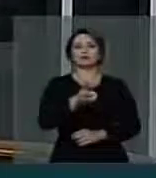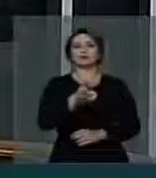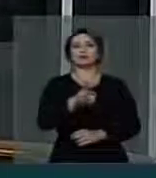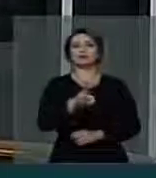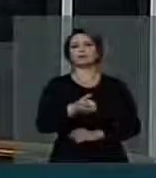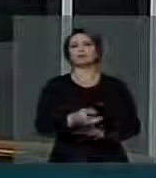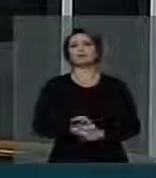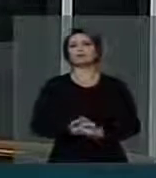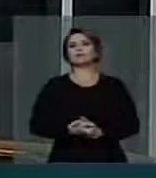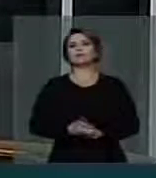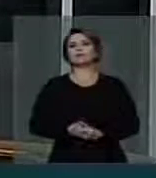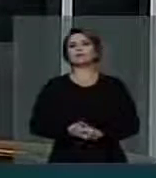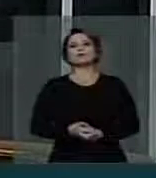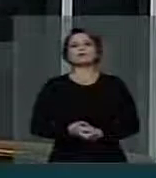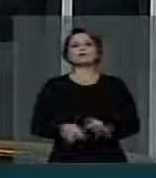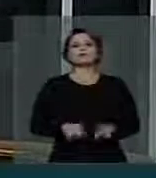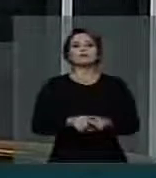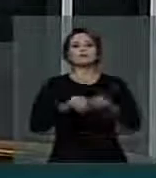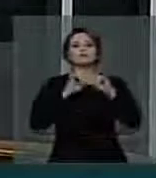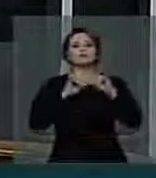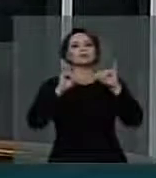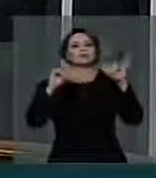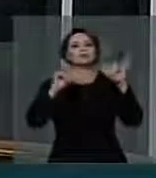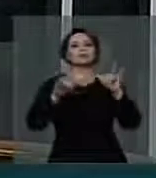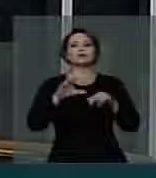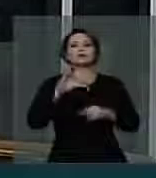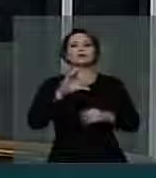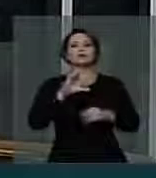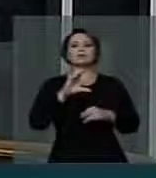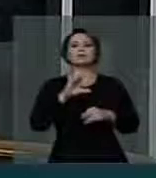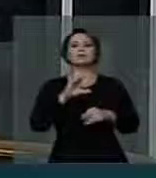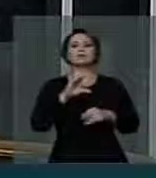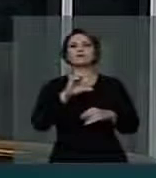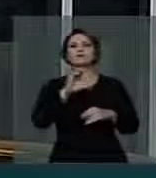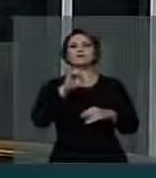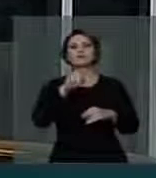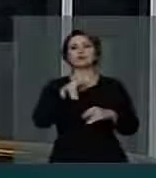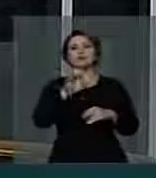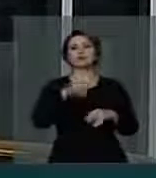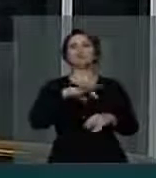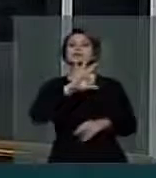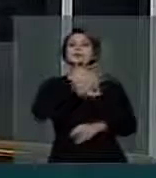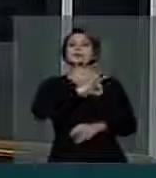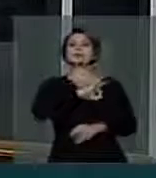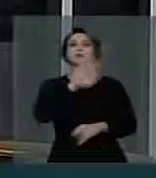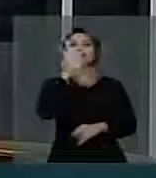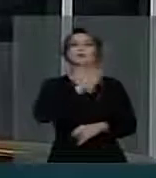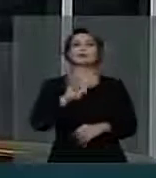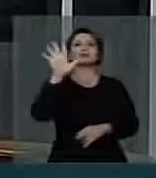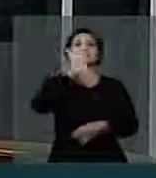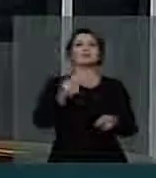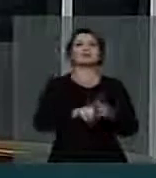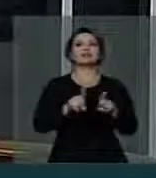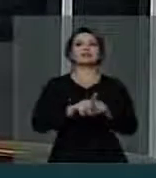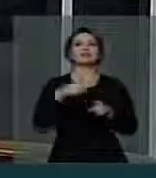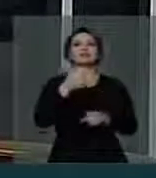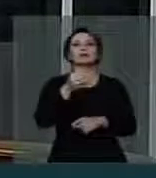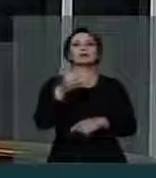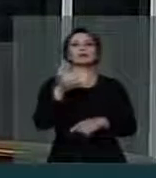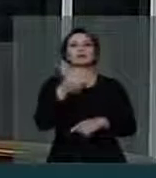aqui com a notícia do CIMI, que a Polícia Federal, em 2012,